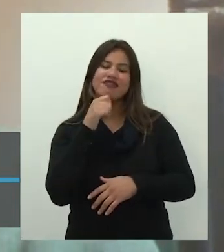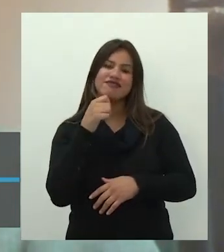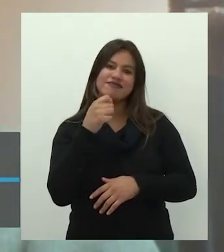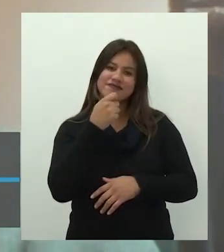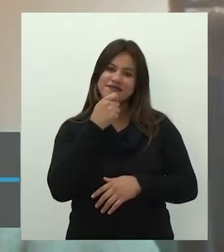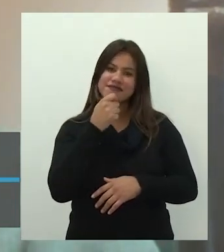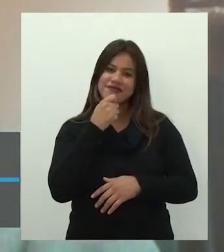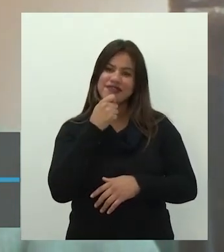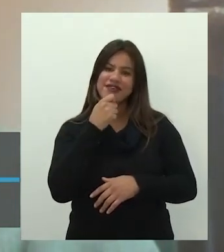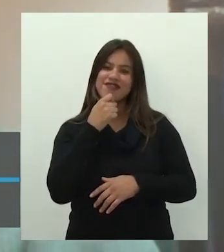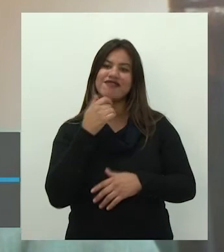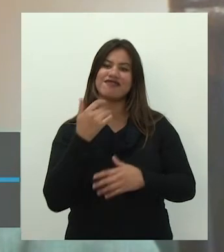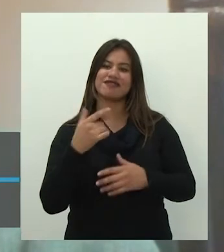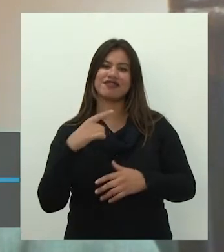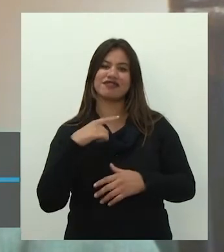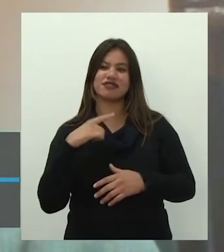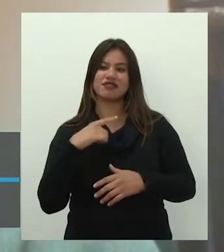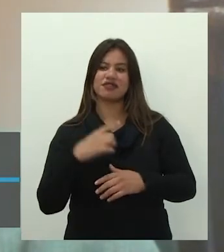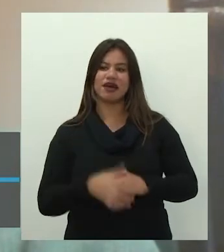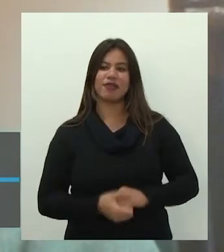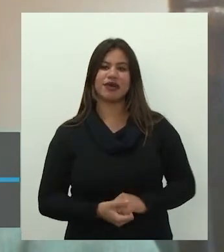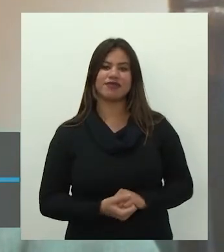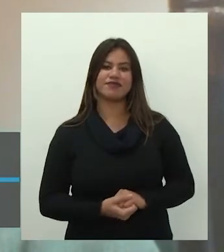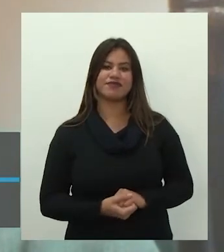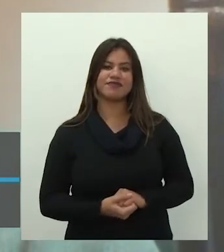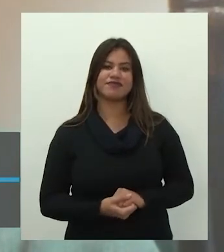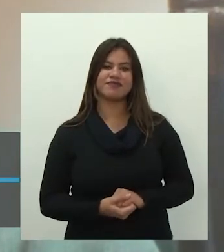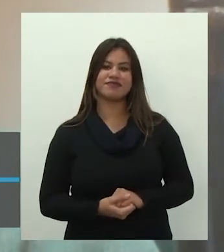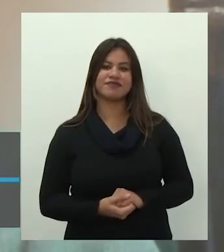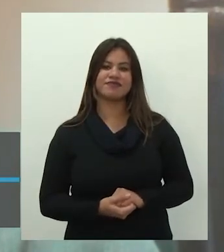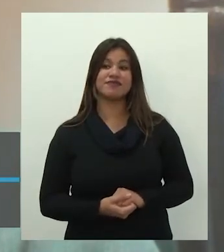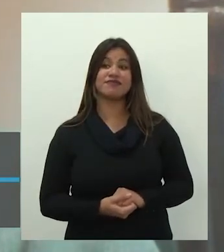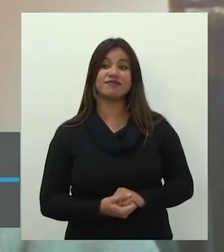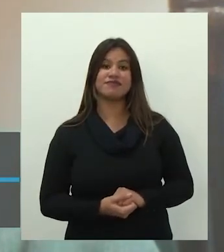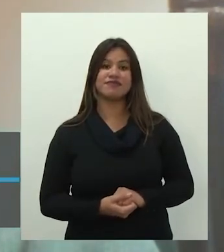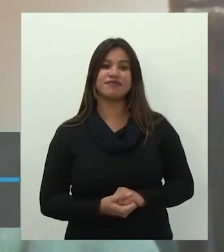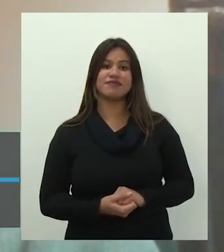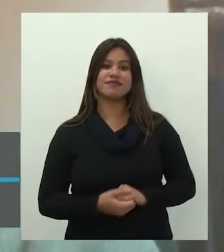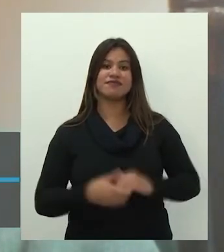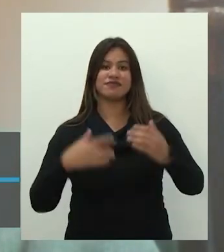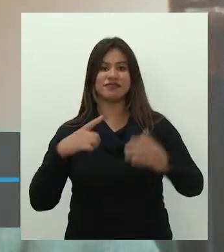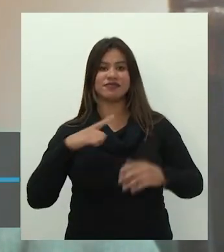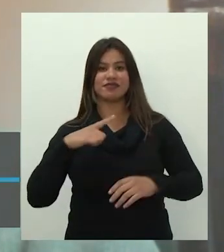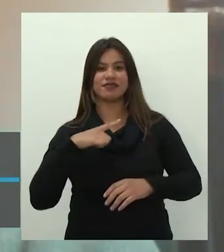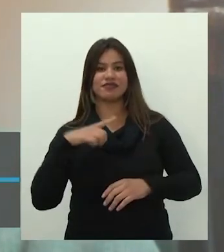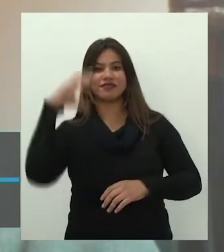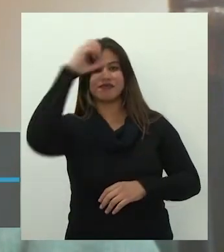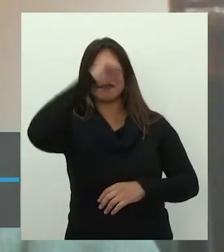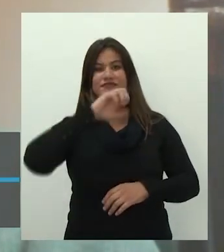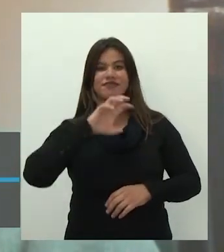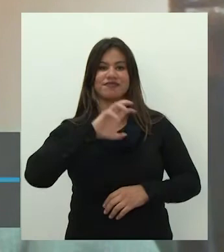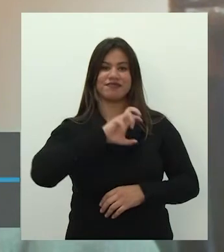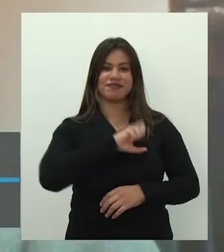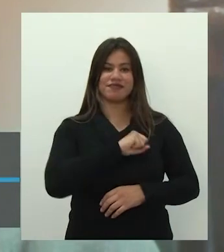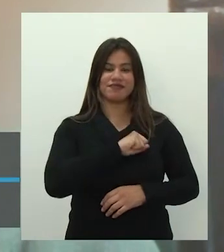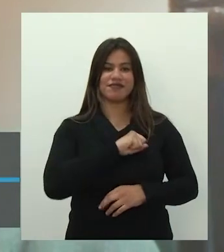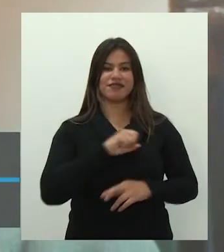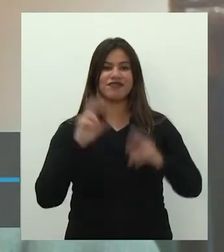tem os seus idosos queridos e temos que aprender a amar e respeitar muito